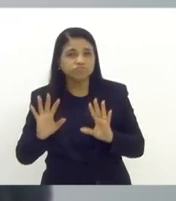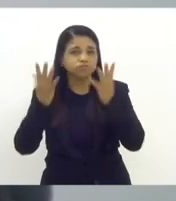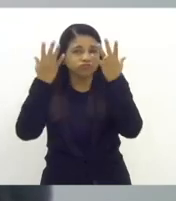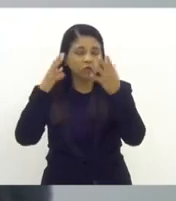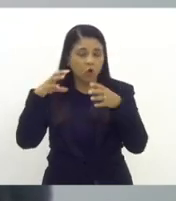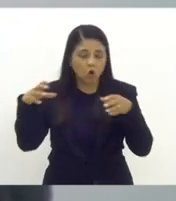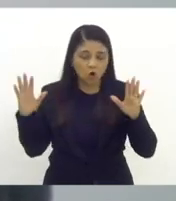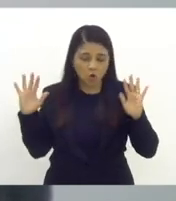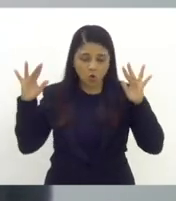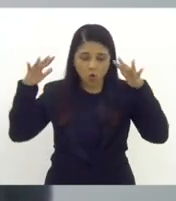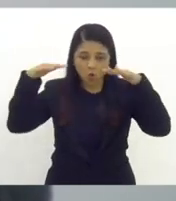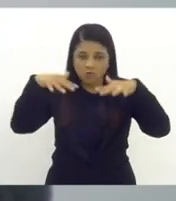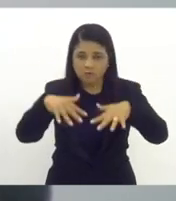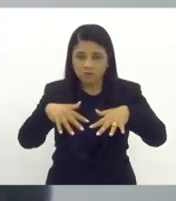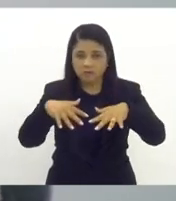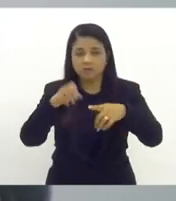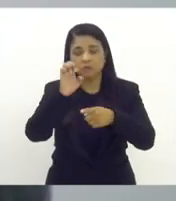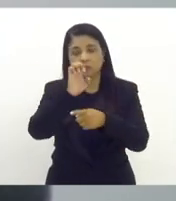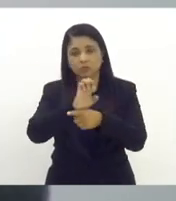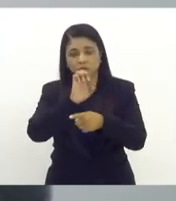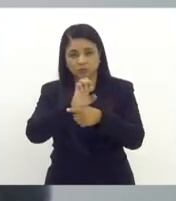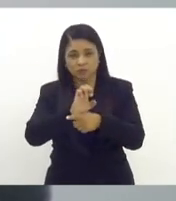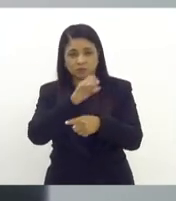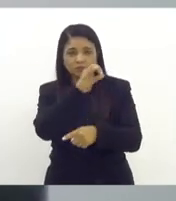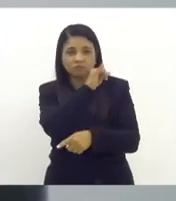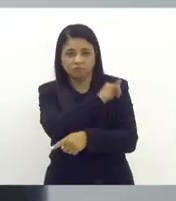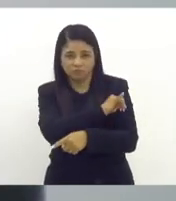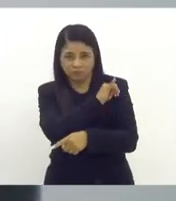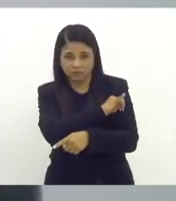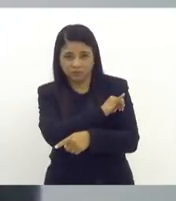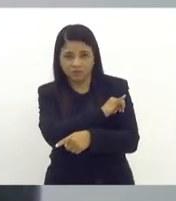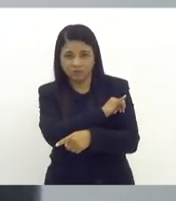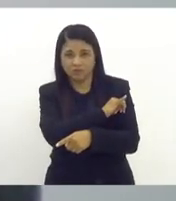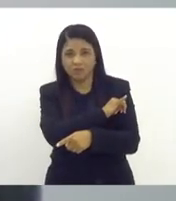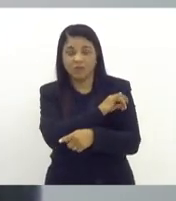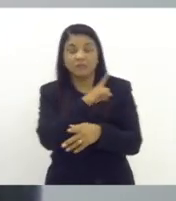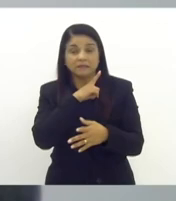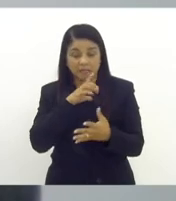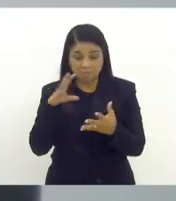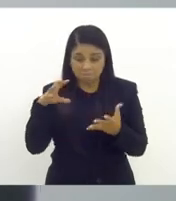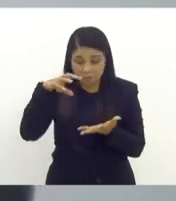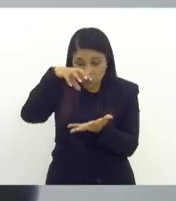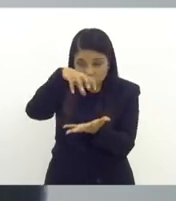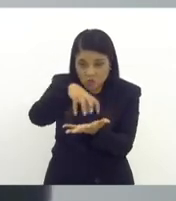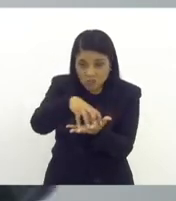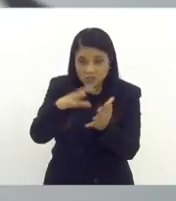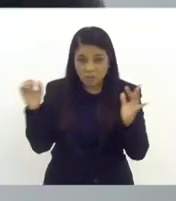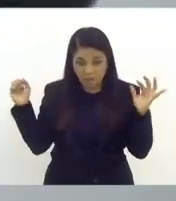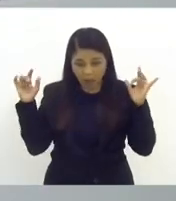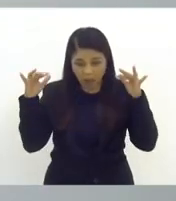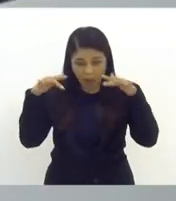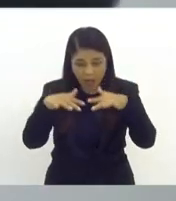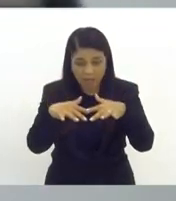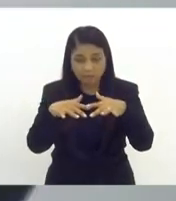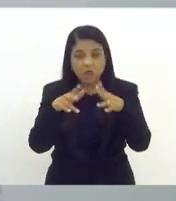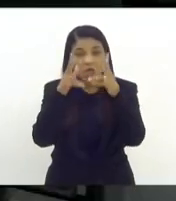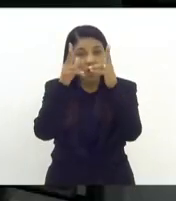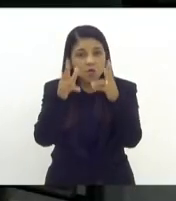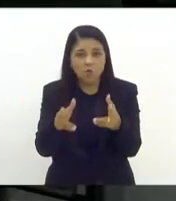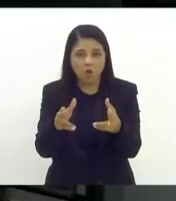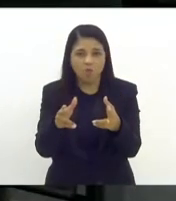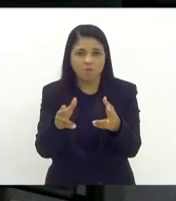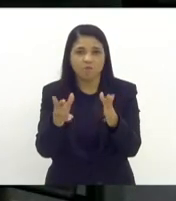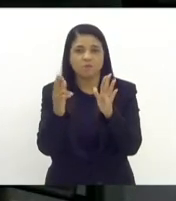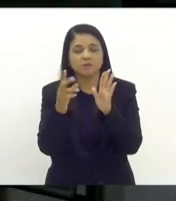concentração de pessoas no âmbito do Estado do Rio de Janeiro ou seja envolveu concentração de pessoas é tudo tratado da mesma forma dentro